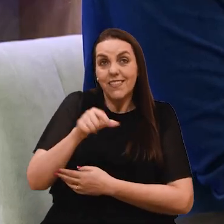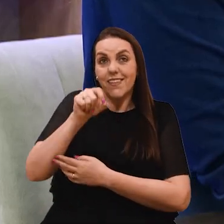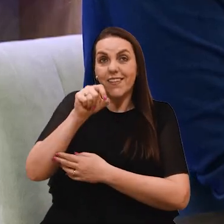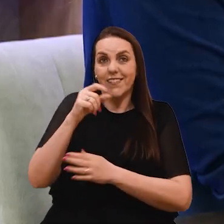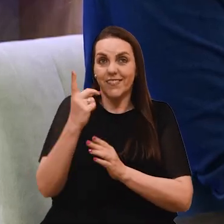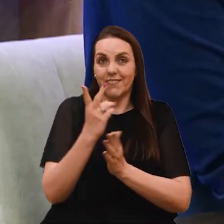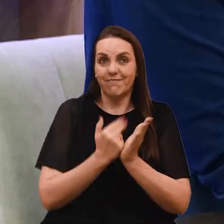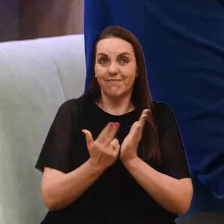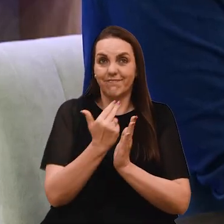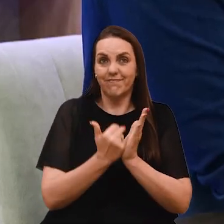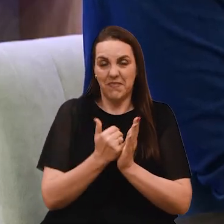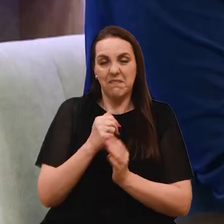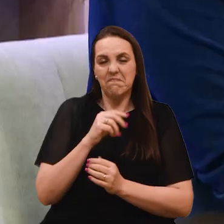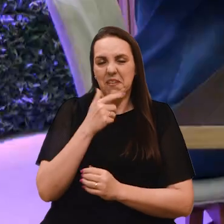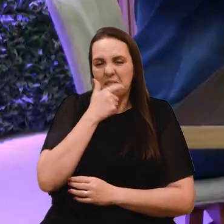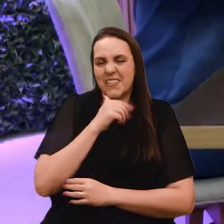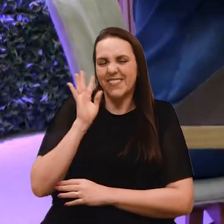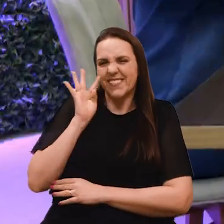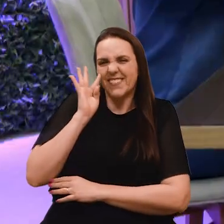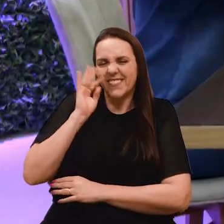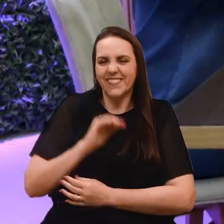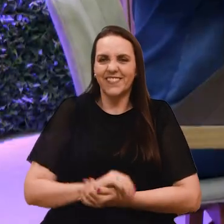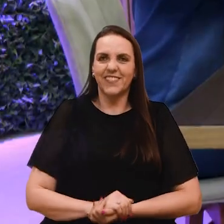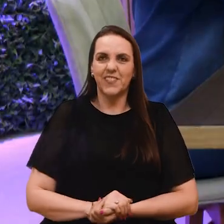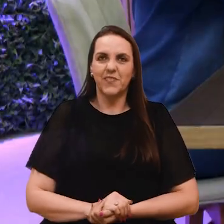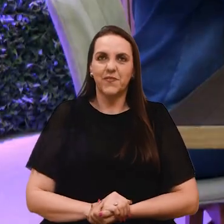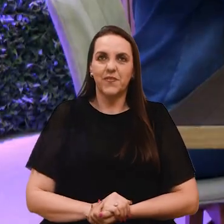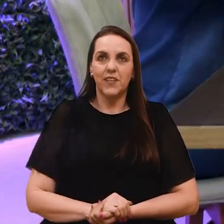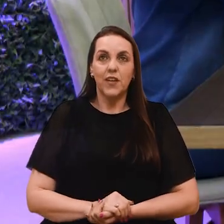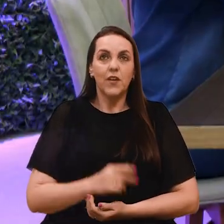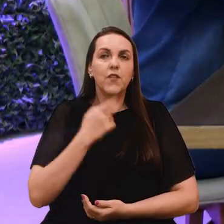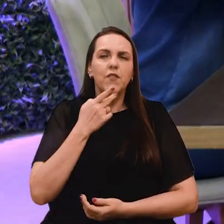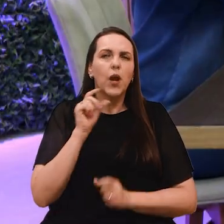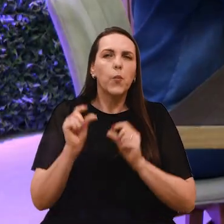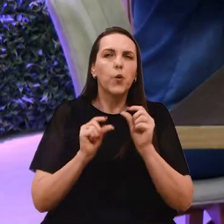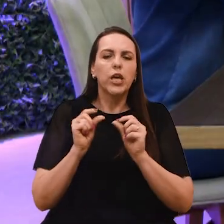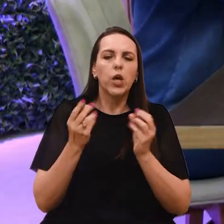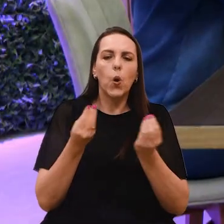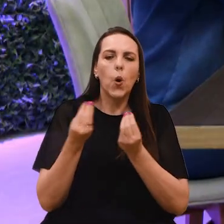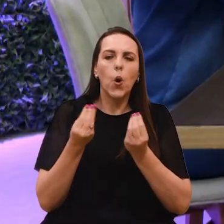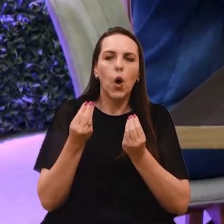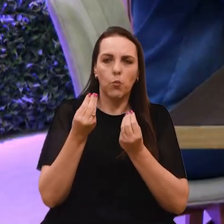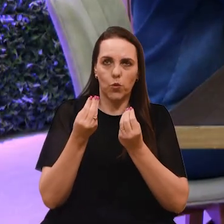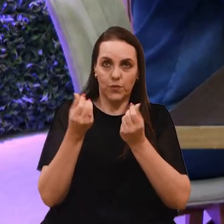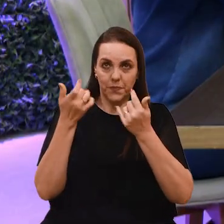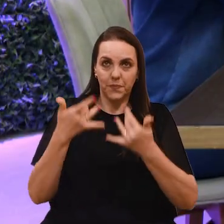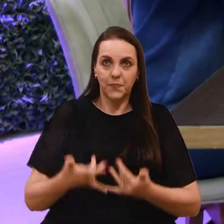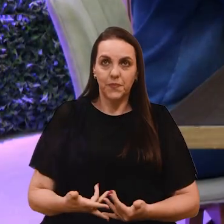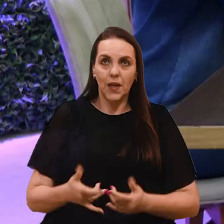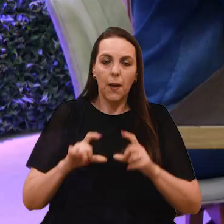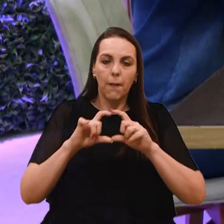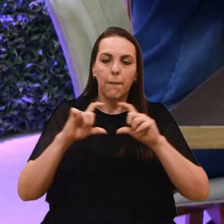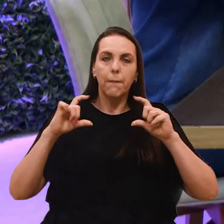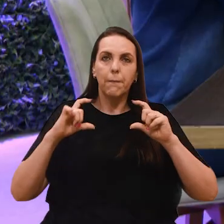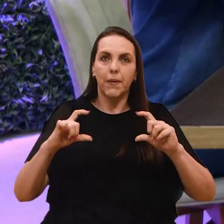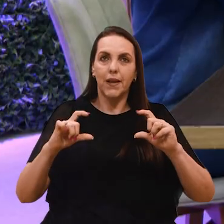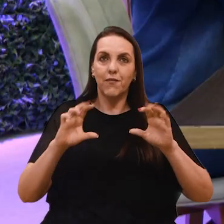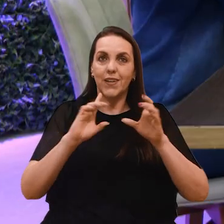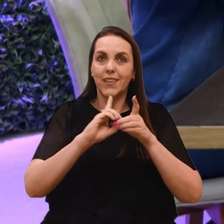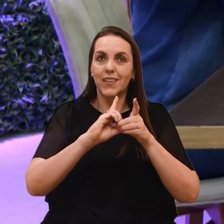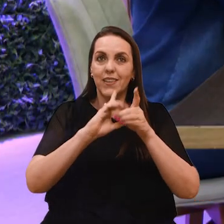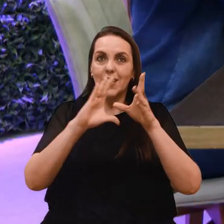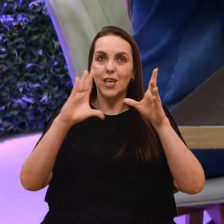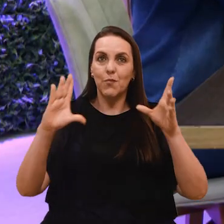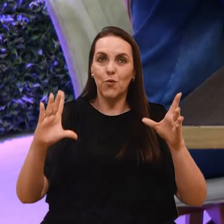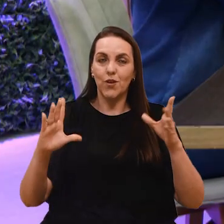achei bem legal. Vamos falar um pouquinho do desenho. Tá escrita ali da democracia, várias